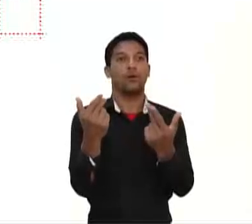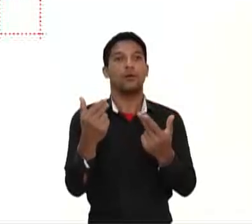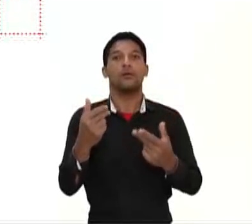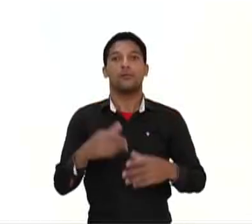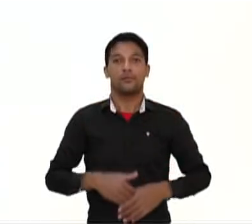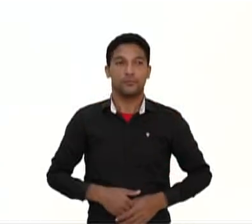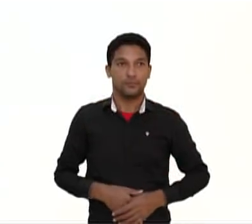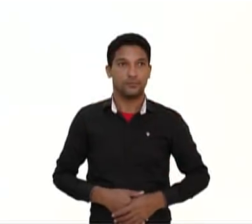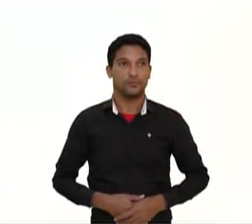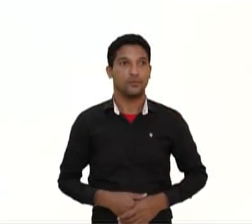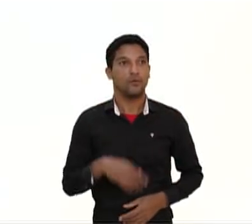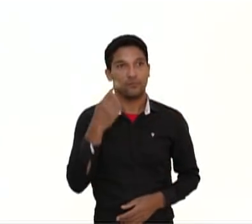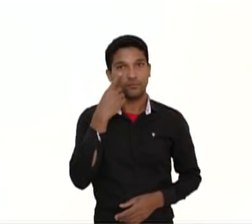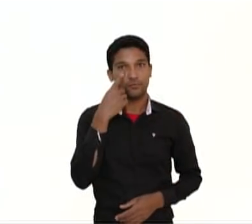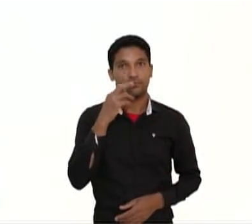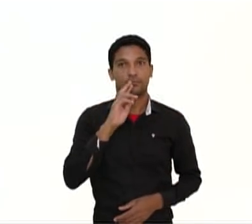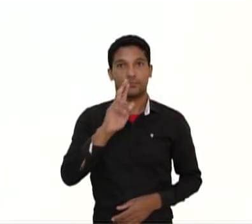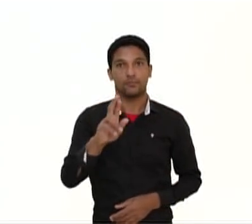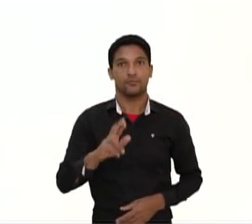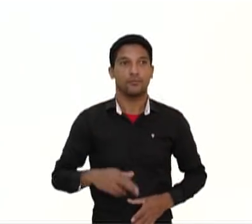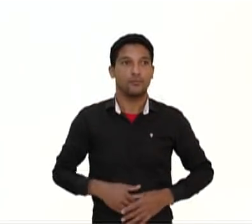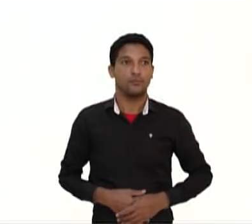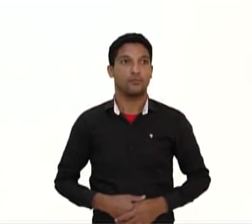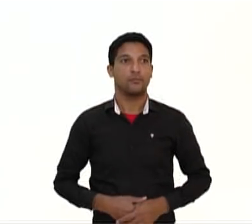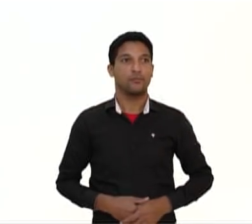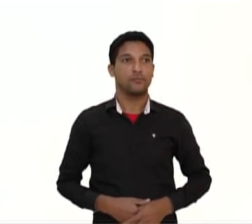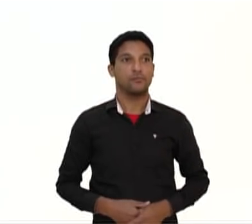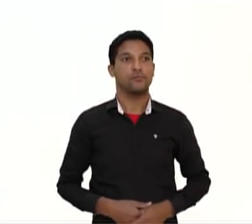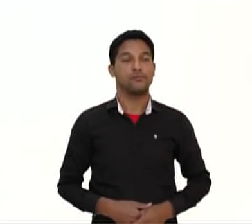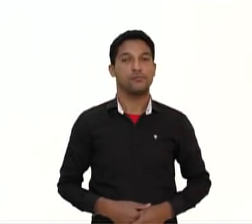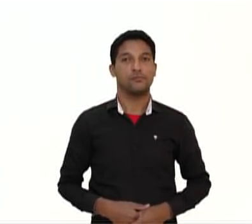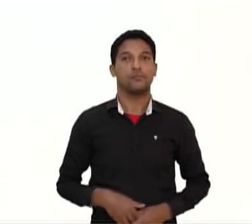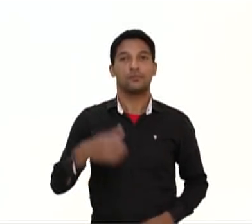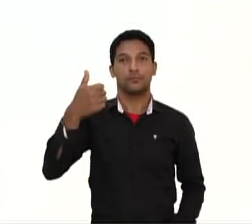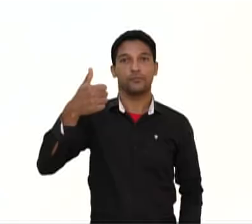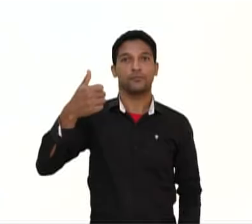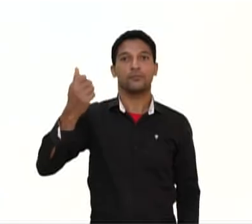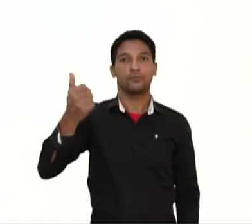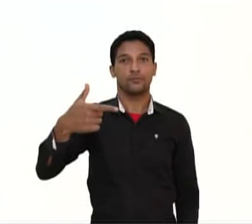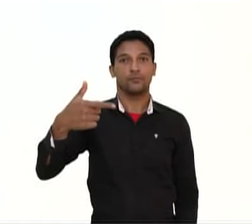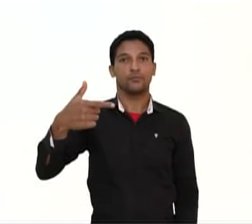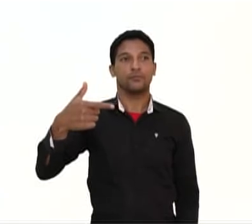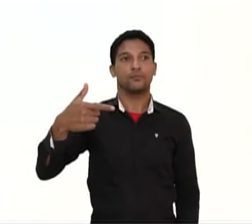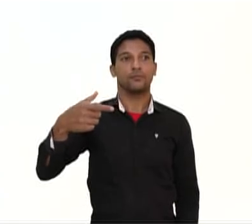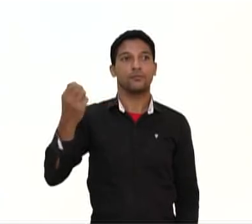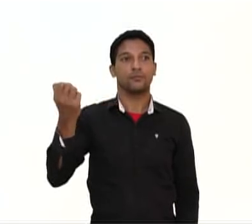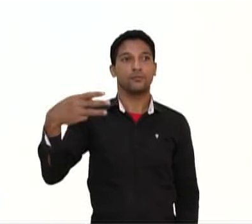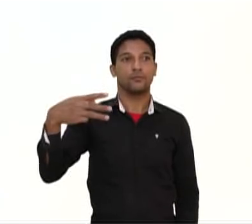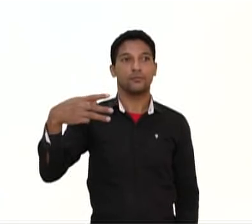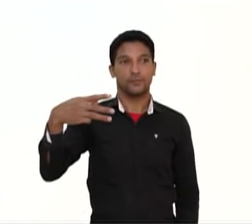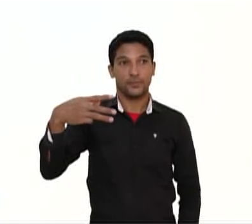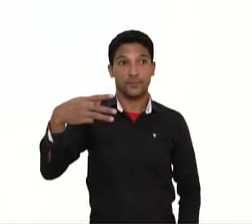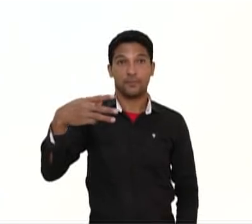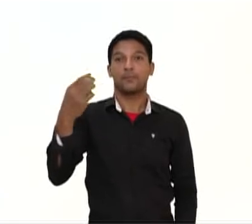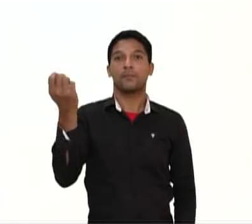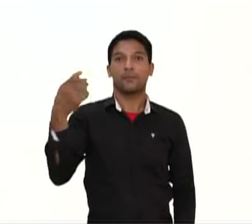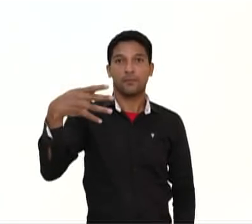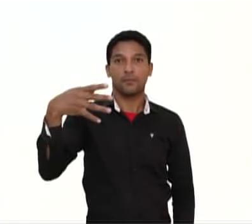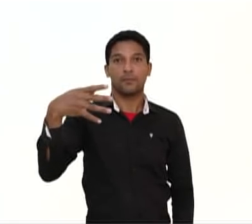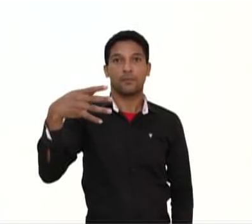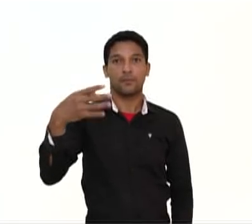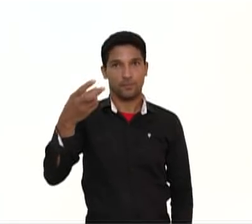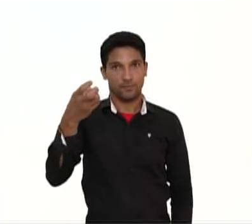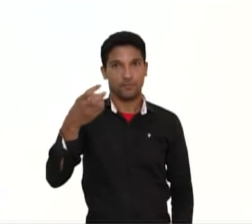Dá uma olhada lá comigo. Número 1 é trapézio escaleno, a 2 é o retângulo, 3 é o paralelogramo e o 4 é o